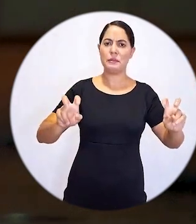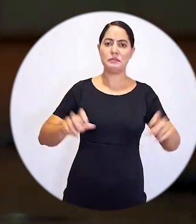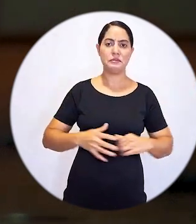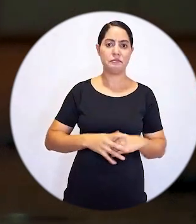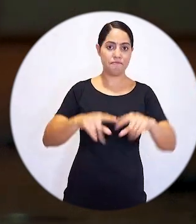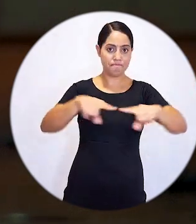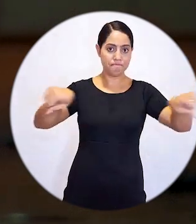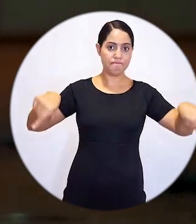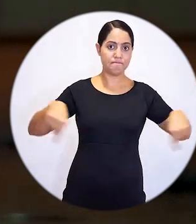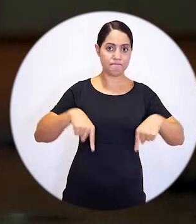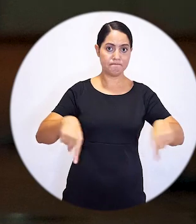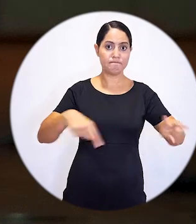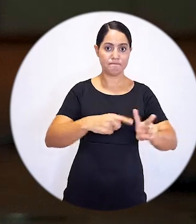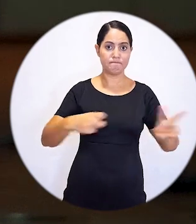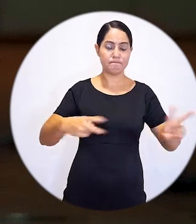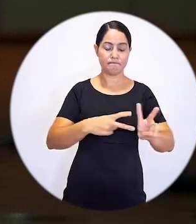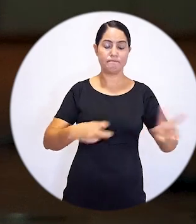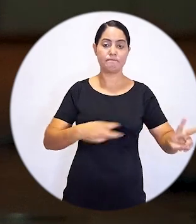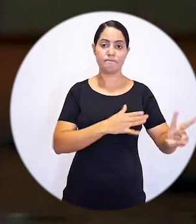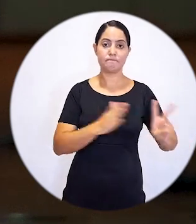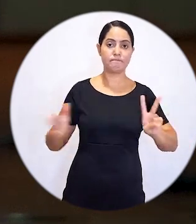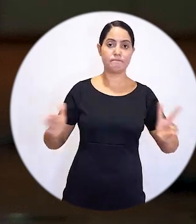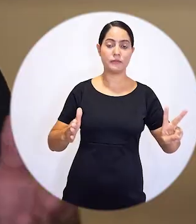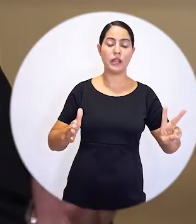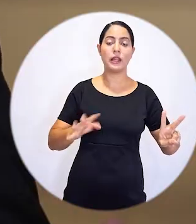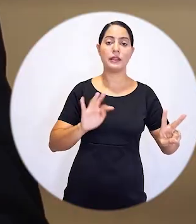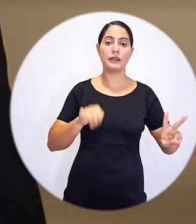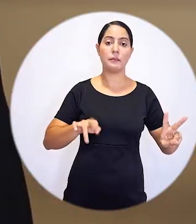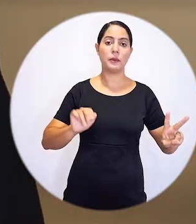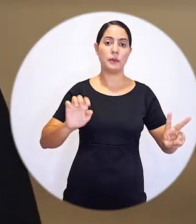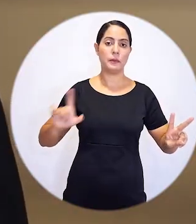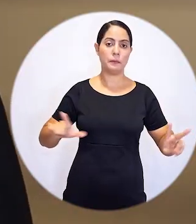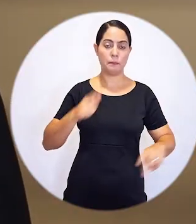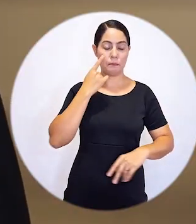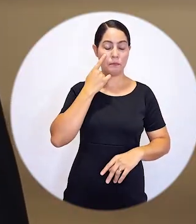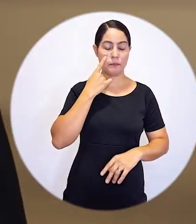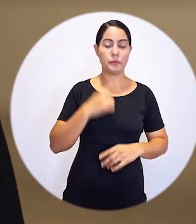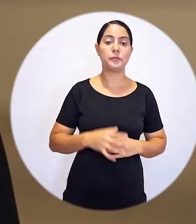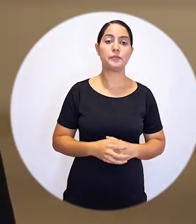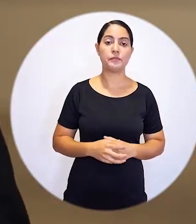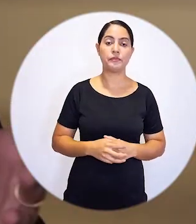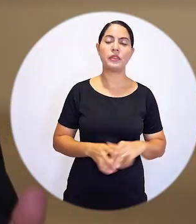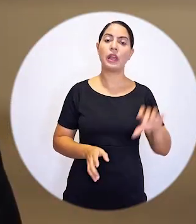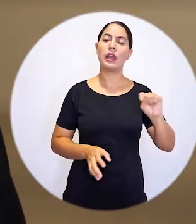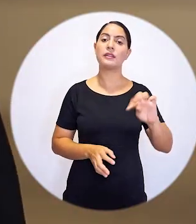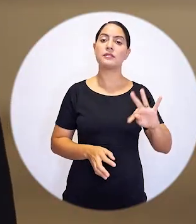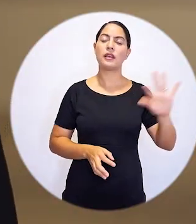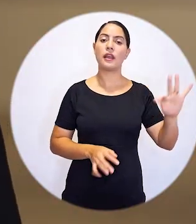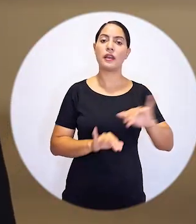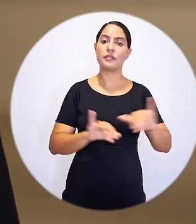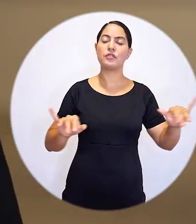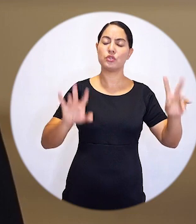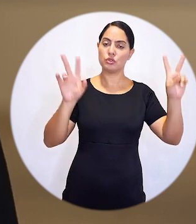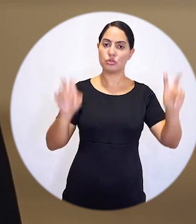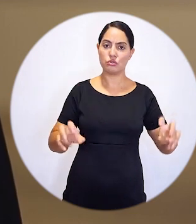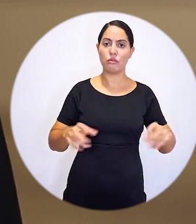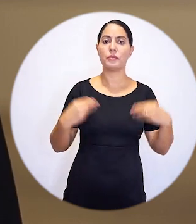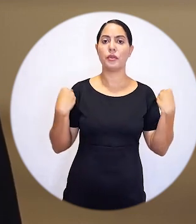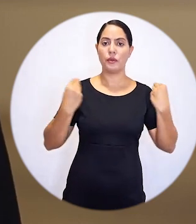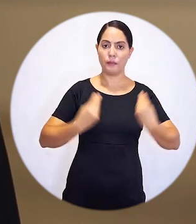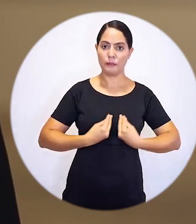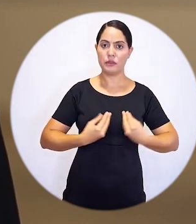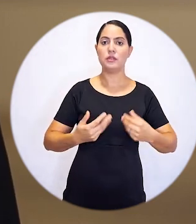temporal para a demarcação de terras indígenas. Confira. Uma comissão muito importante criada pelo STF sob a condução do